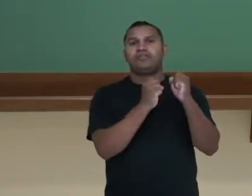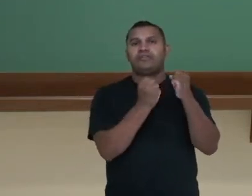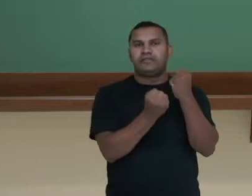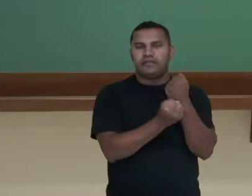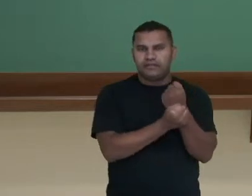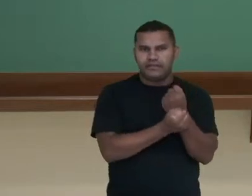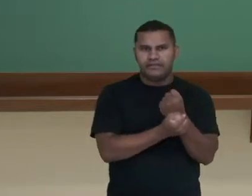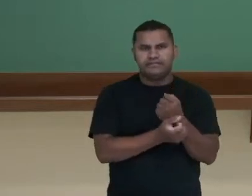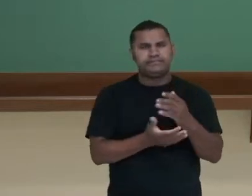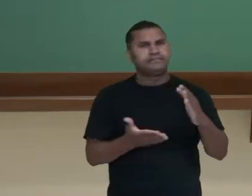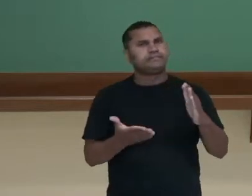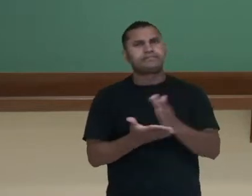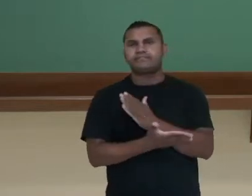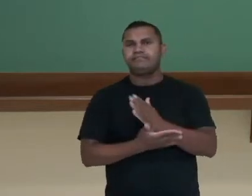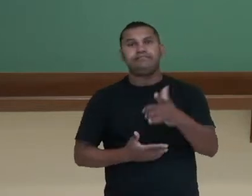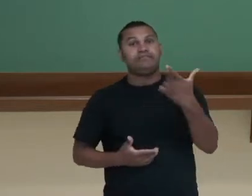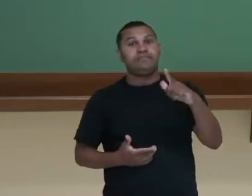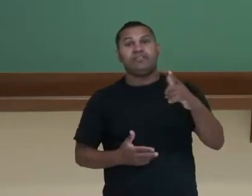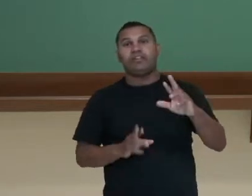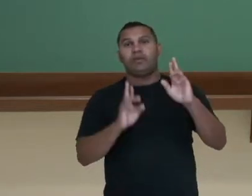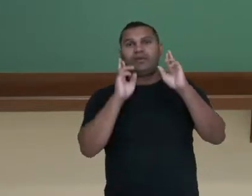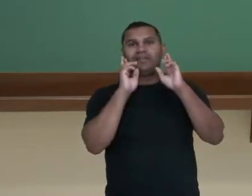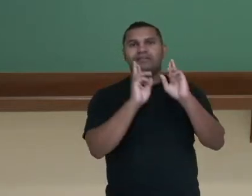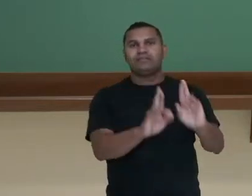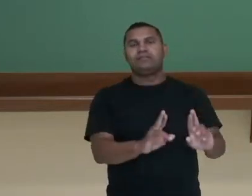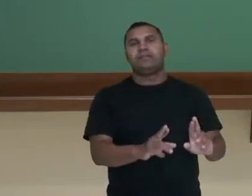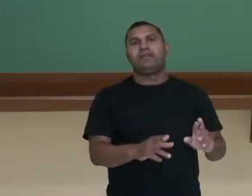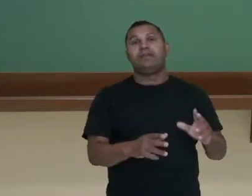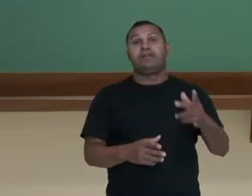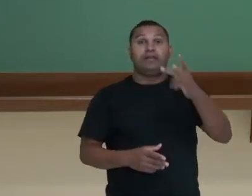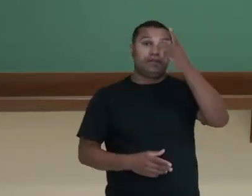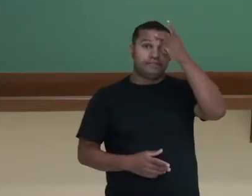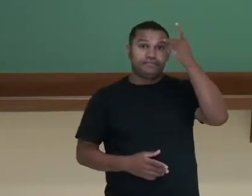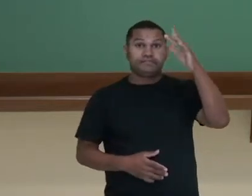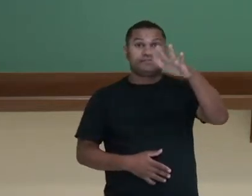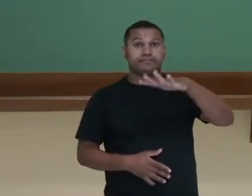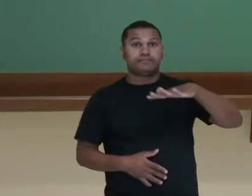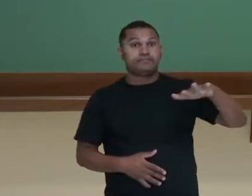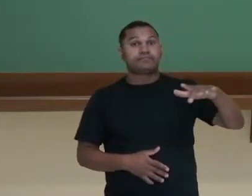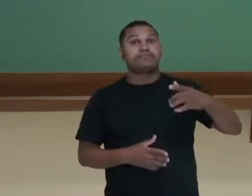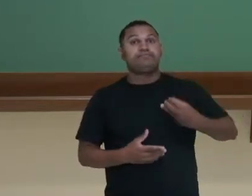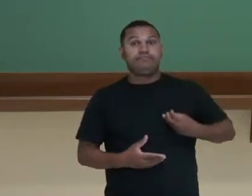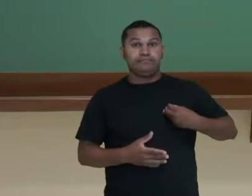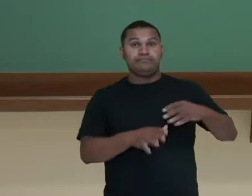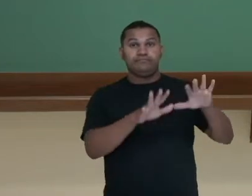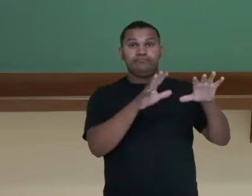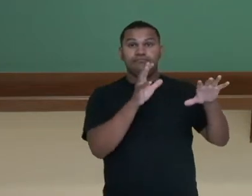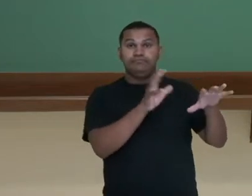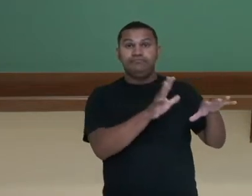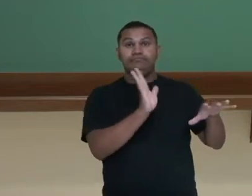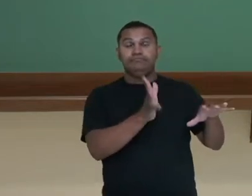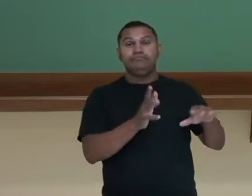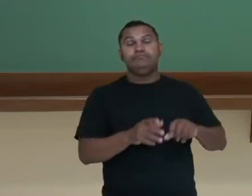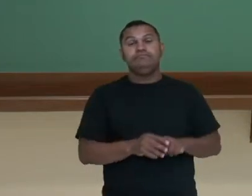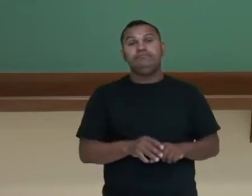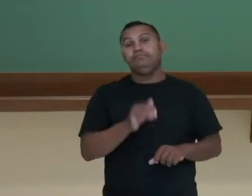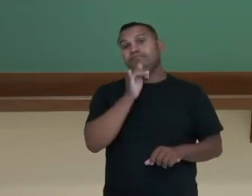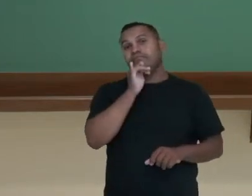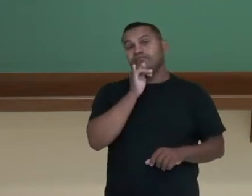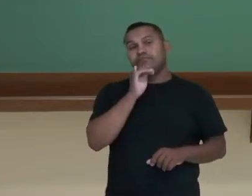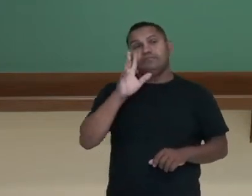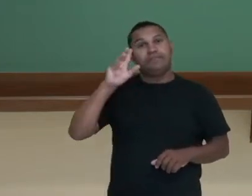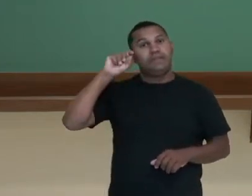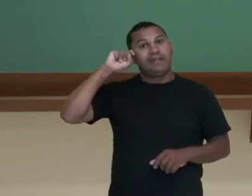tradições que existiam, aos povos originários do continente africano e a imposição de uma